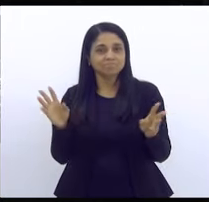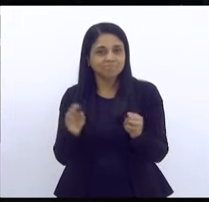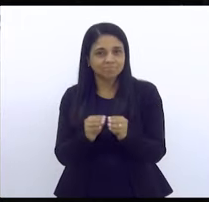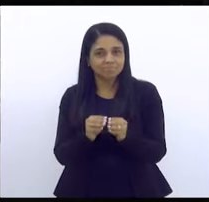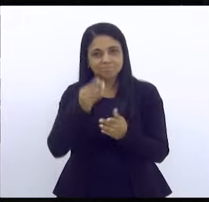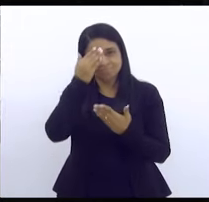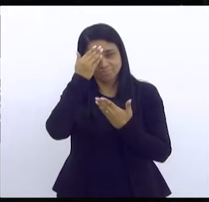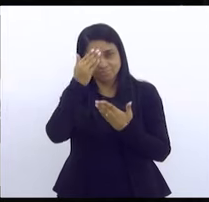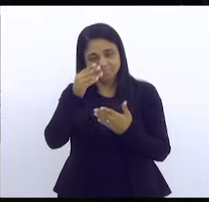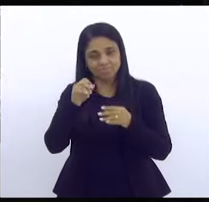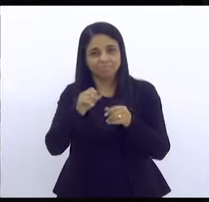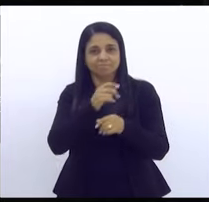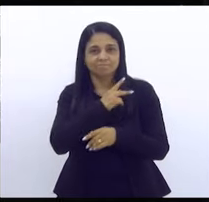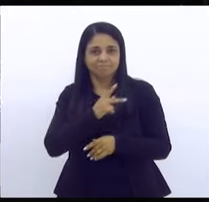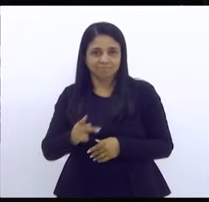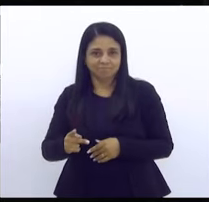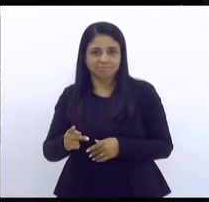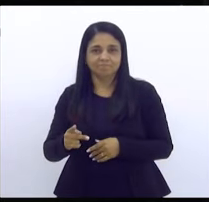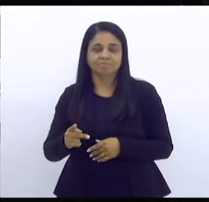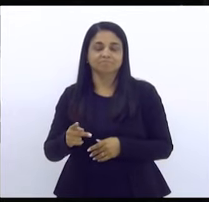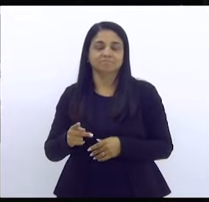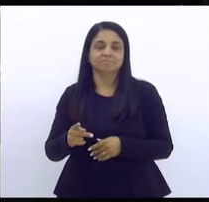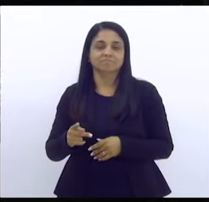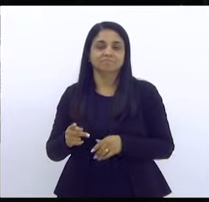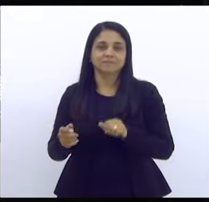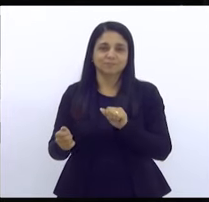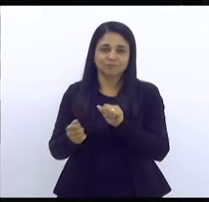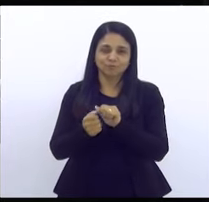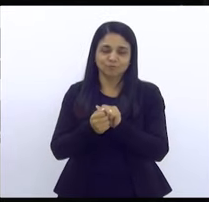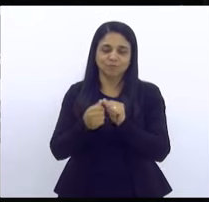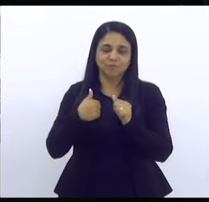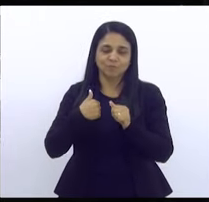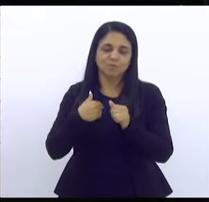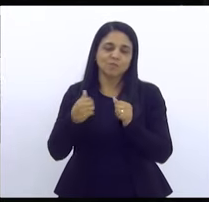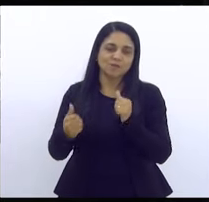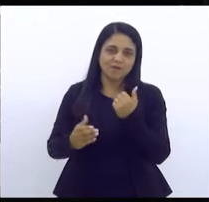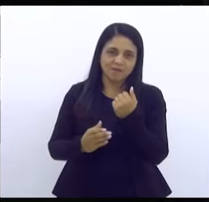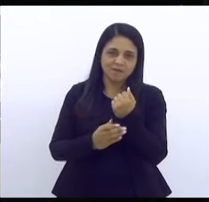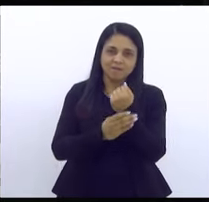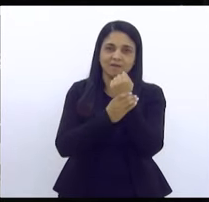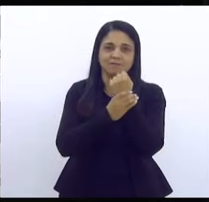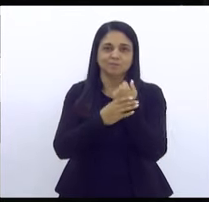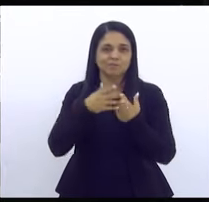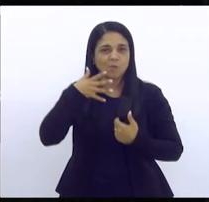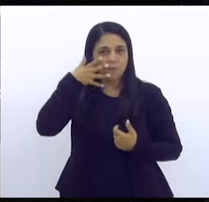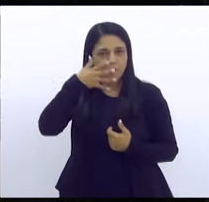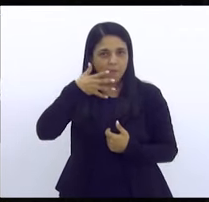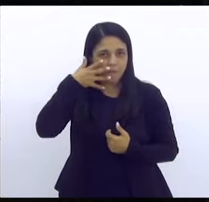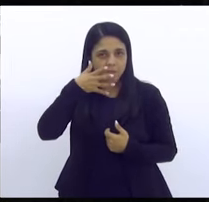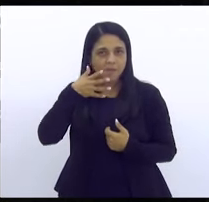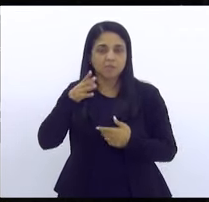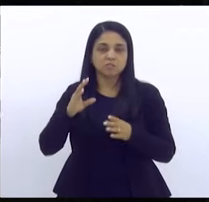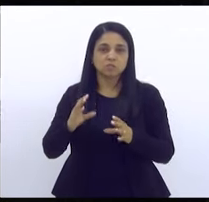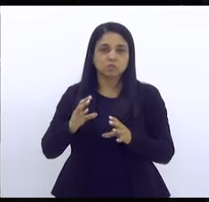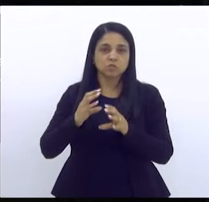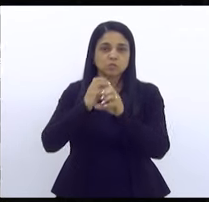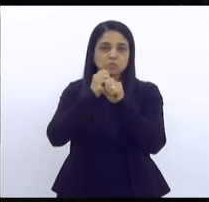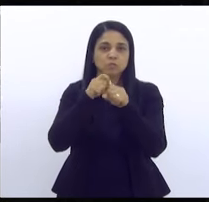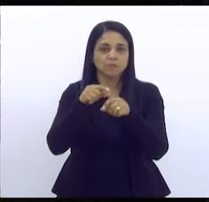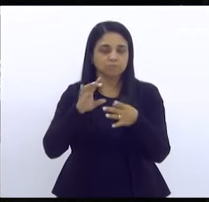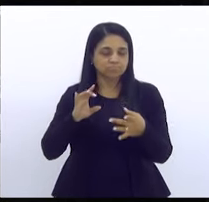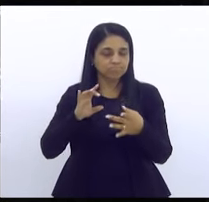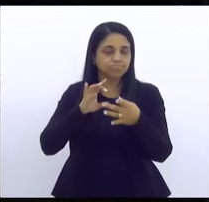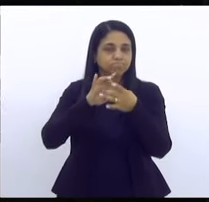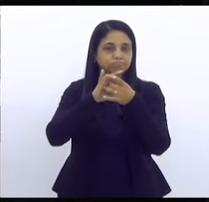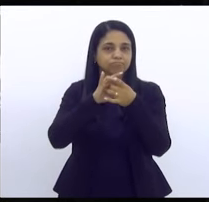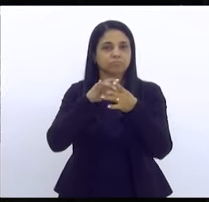à presidência por ter ficado até o final para garantir a minha fala. Estaremos nos somando com os demais parlamentares na luta